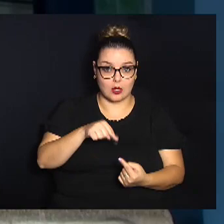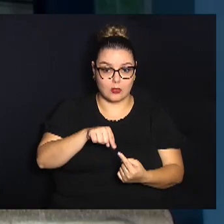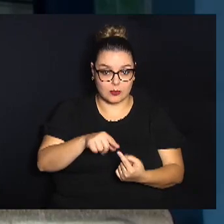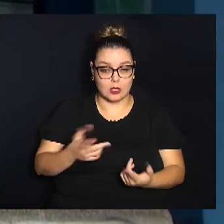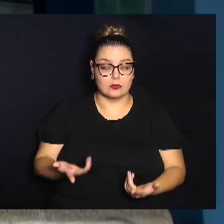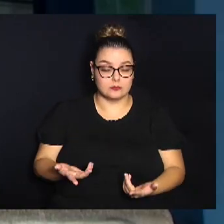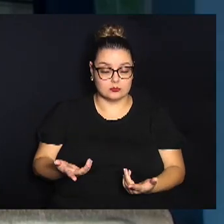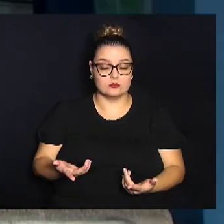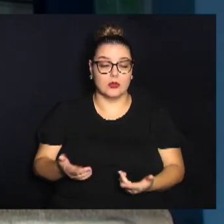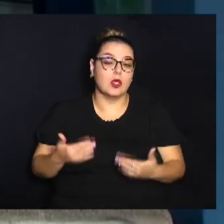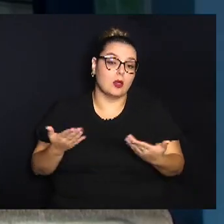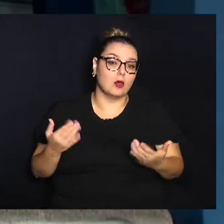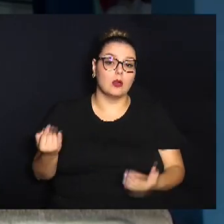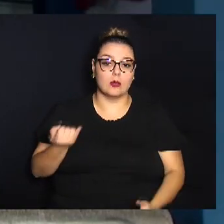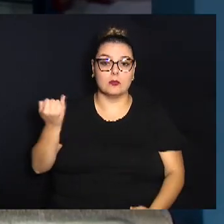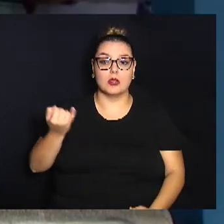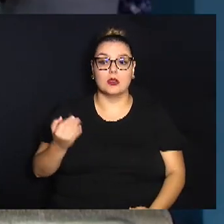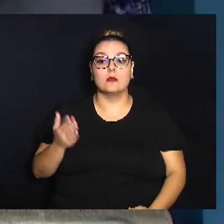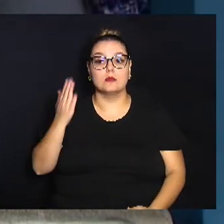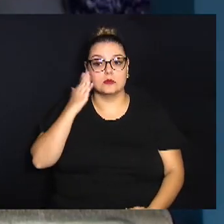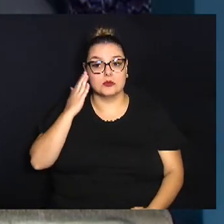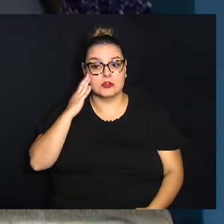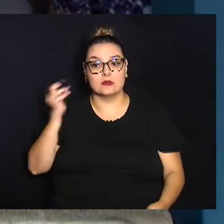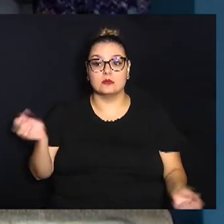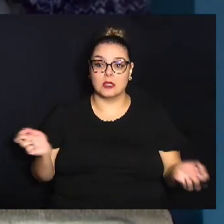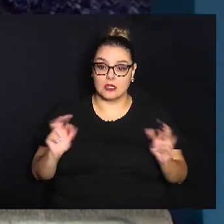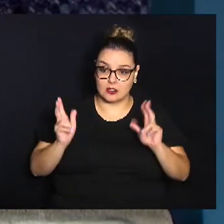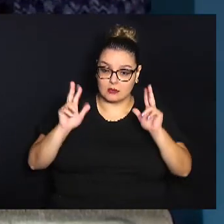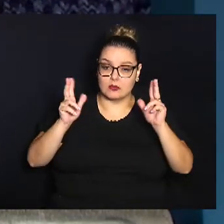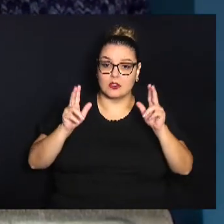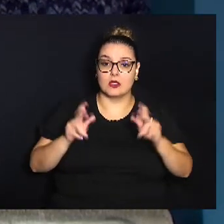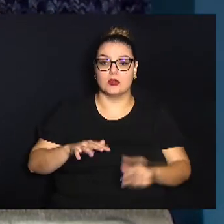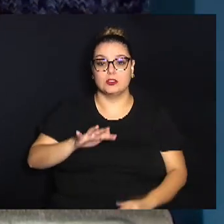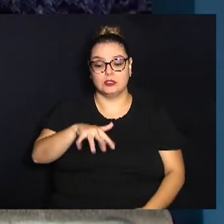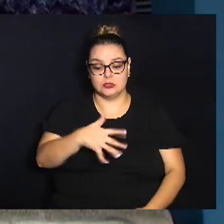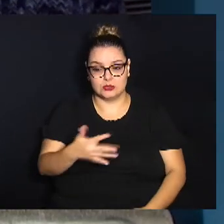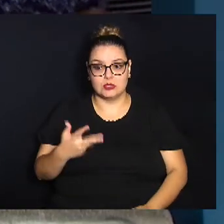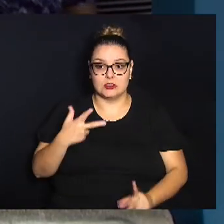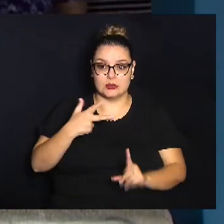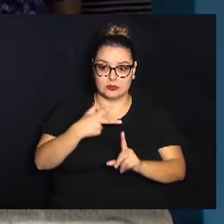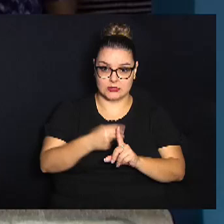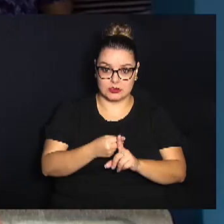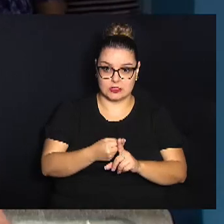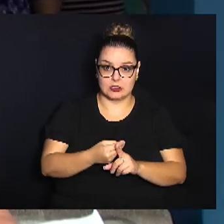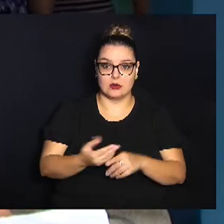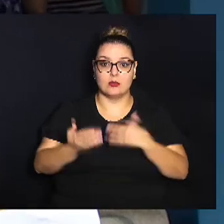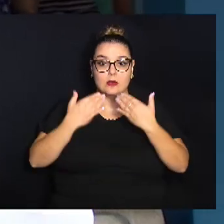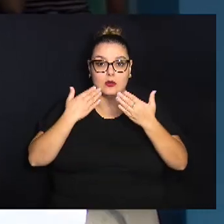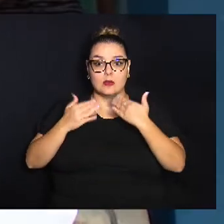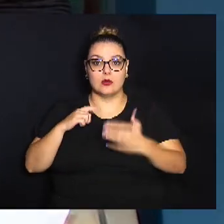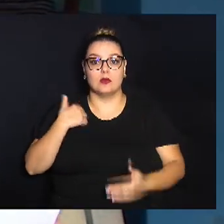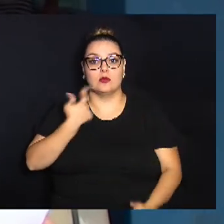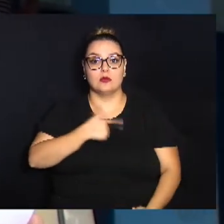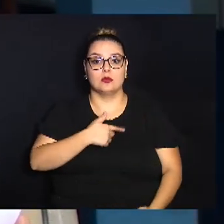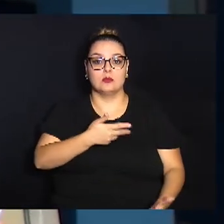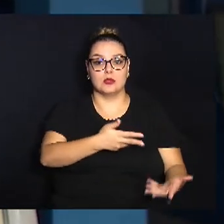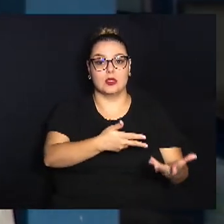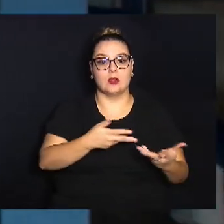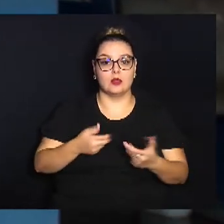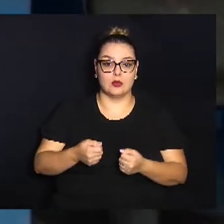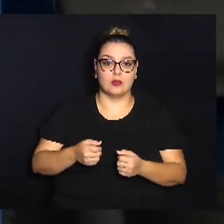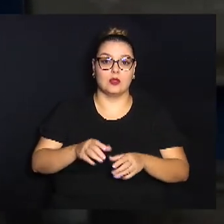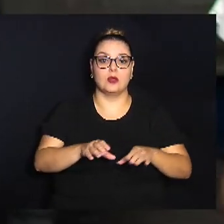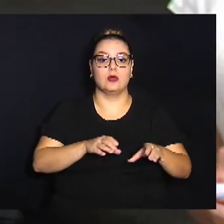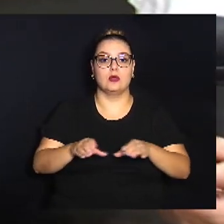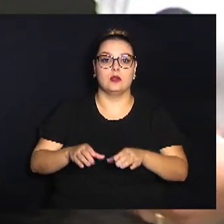E a importância também de você ficar atento à sua carteira de vacinação. Para conversar com a gente, nós convidamos a